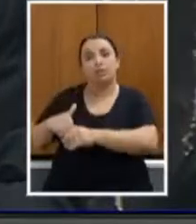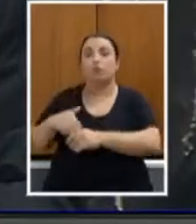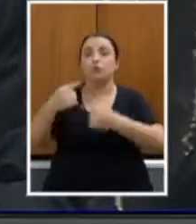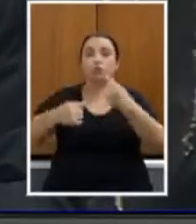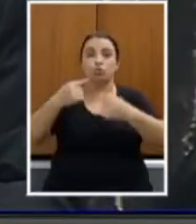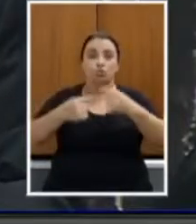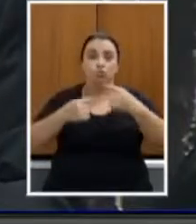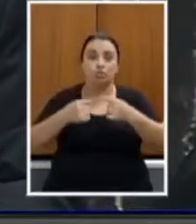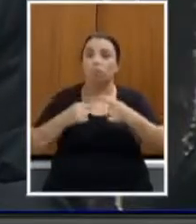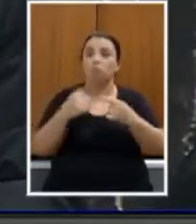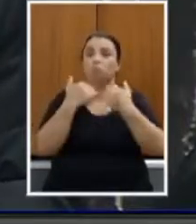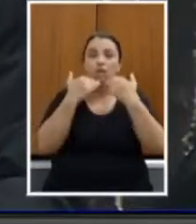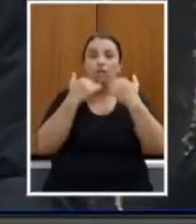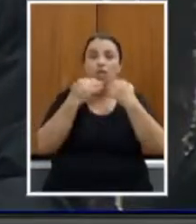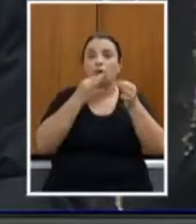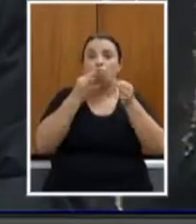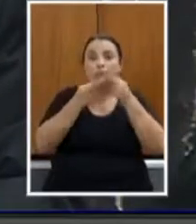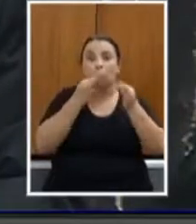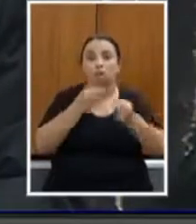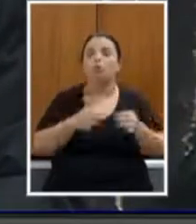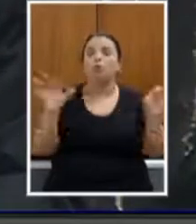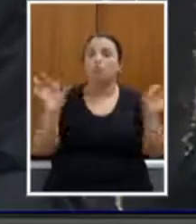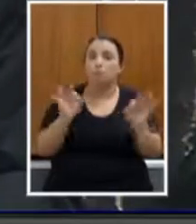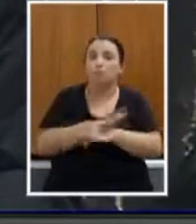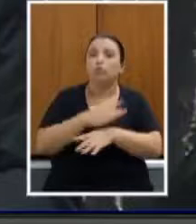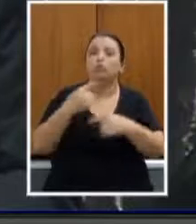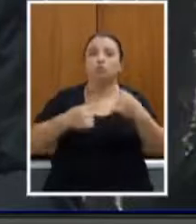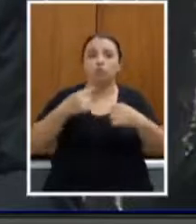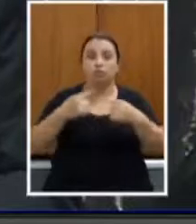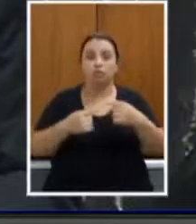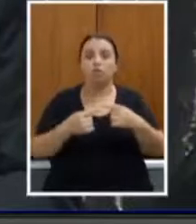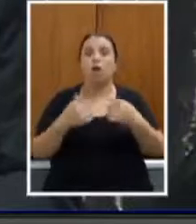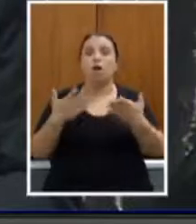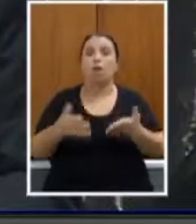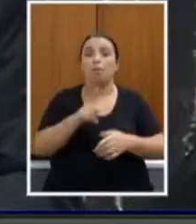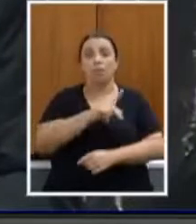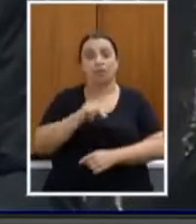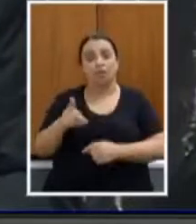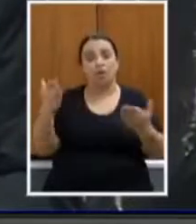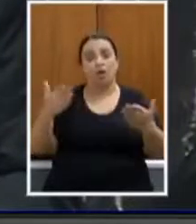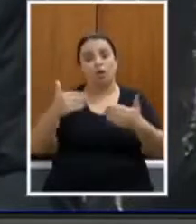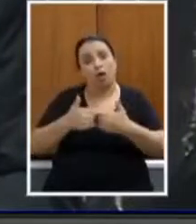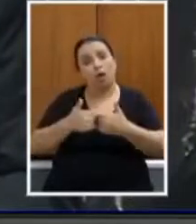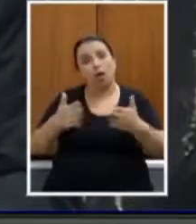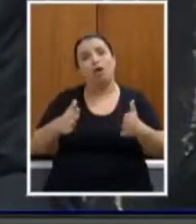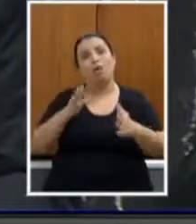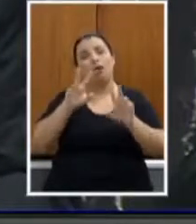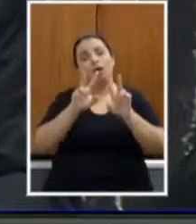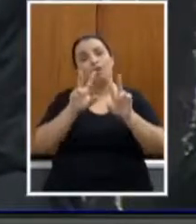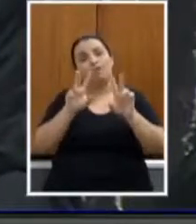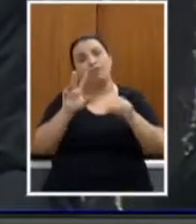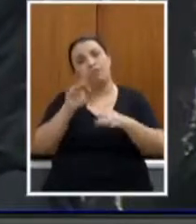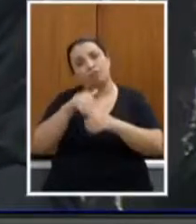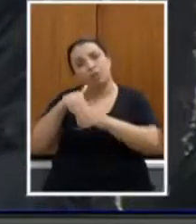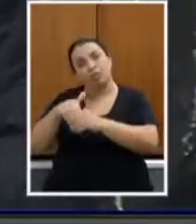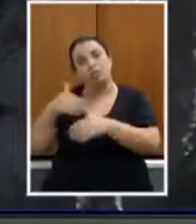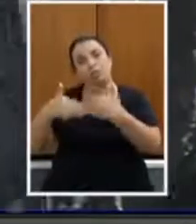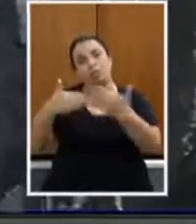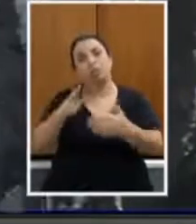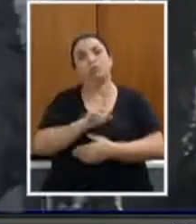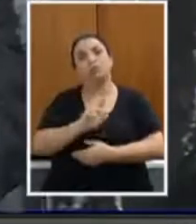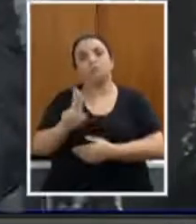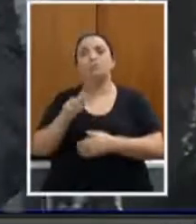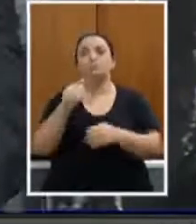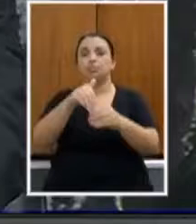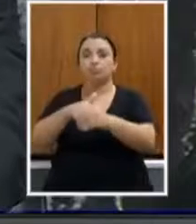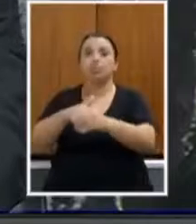há oradores inscritos, encerra-se a discussão. A presidência vai submeter a matéria à votação pelo processo nominal. Em votação, o